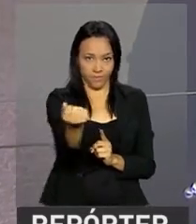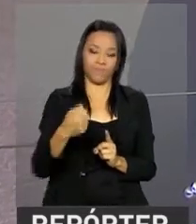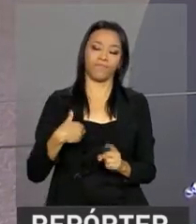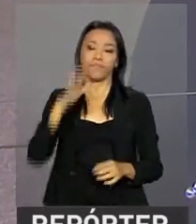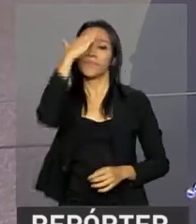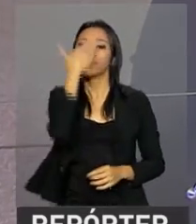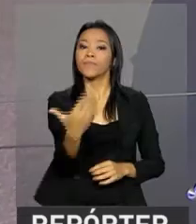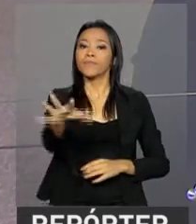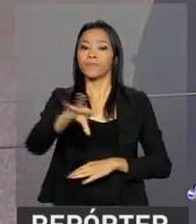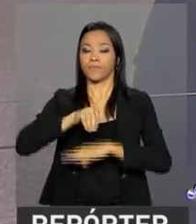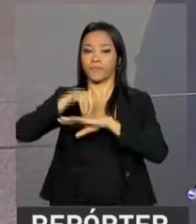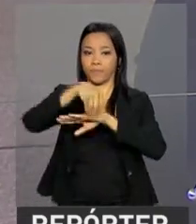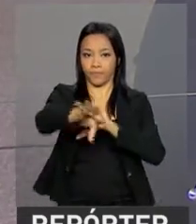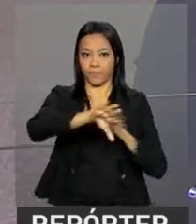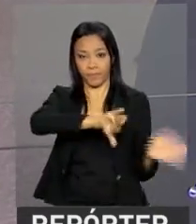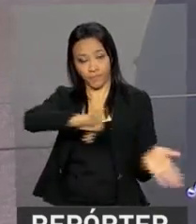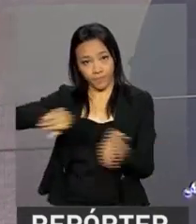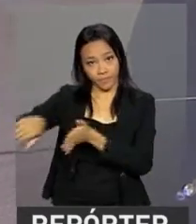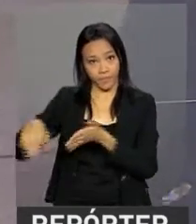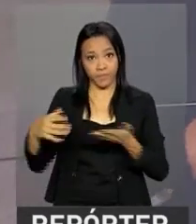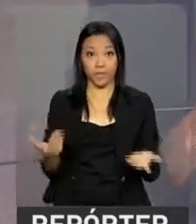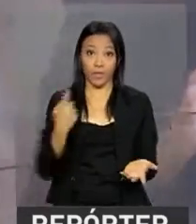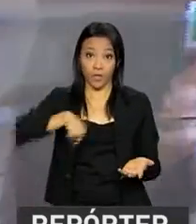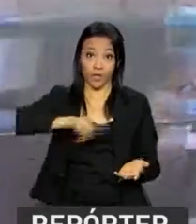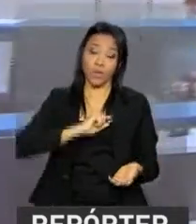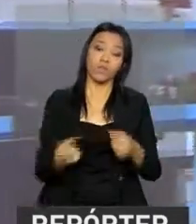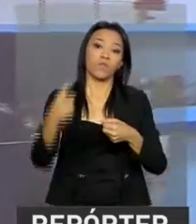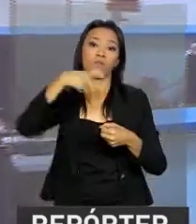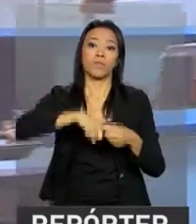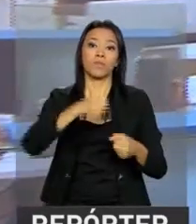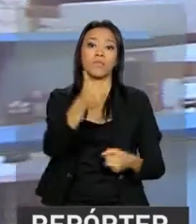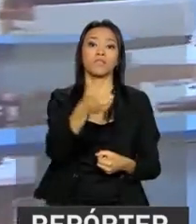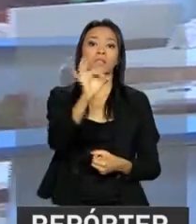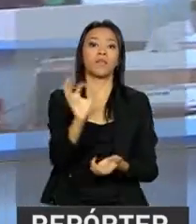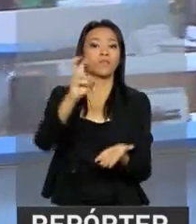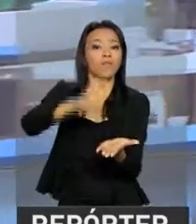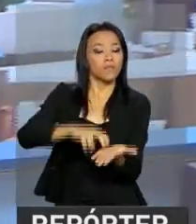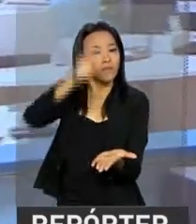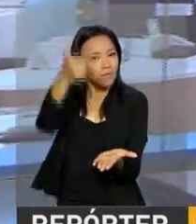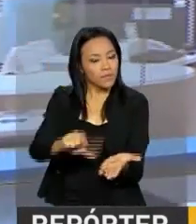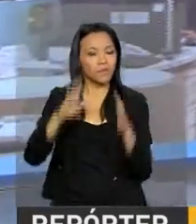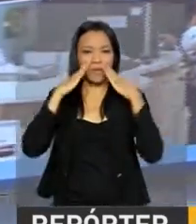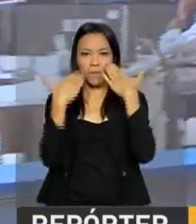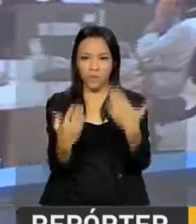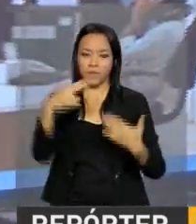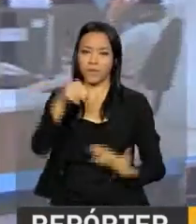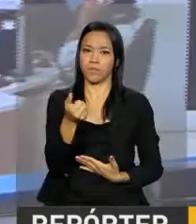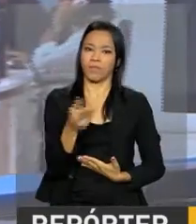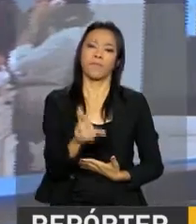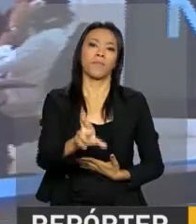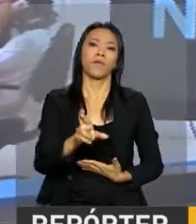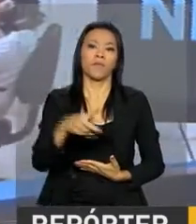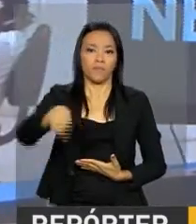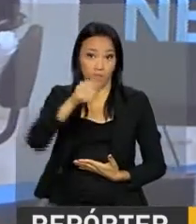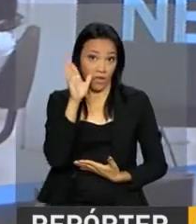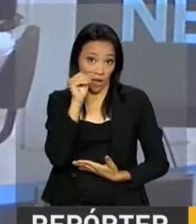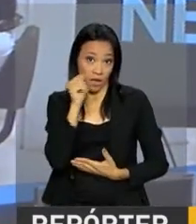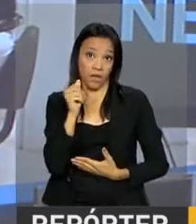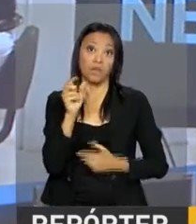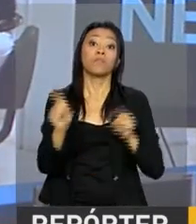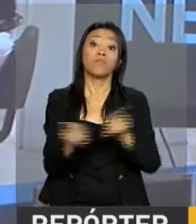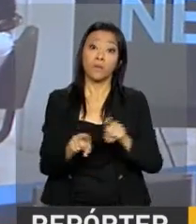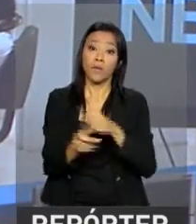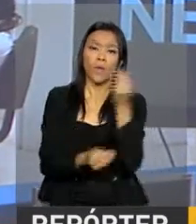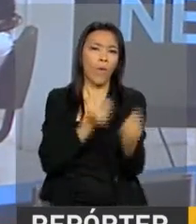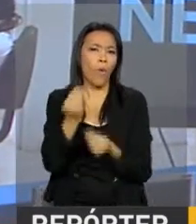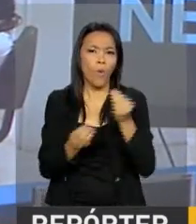pelas suas informações aí do Palácio Planalto. Nós voltamos às 10 da manhã na próxima edição do Repórter NBR. Acompanhe as notícias